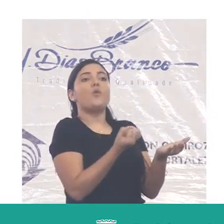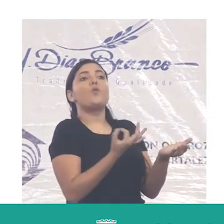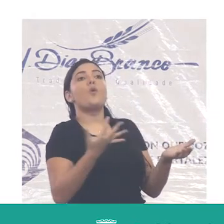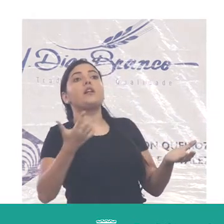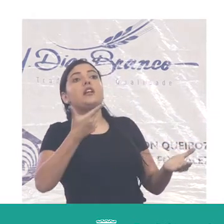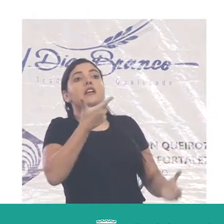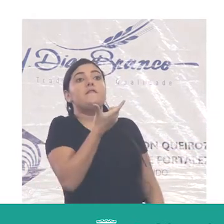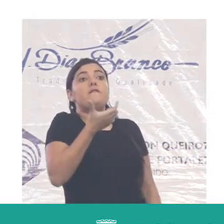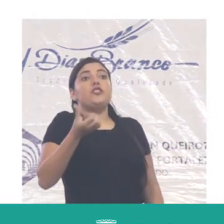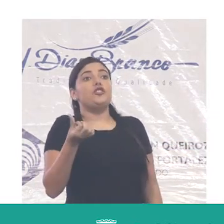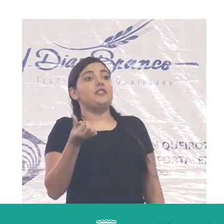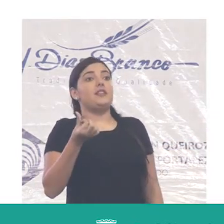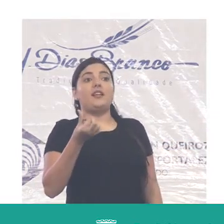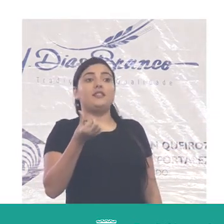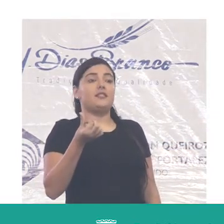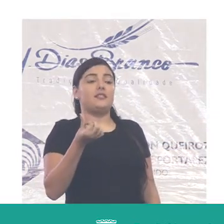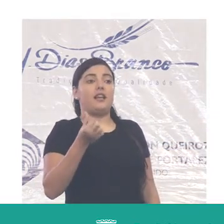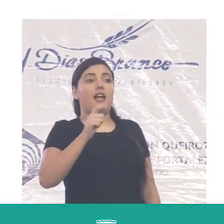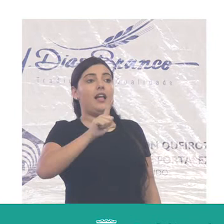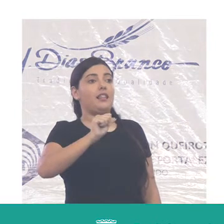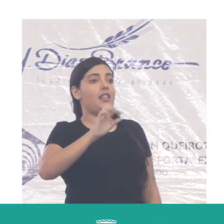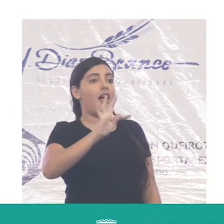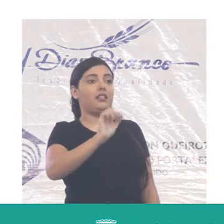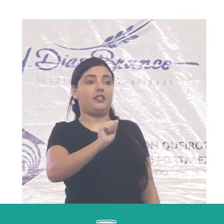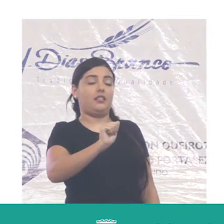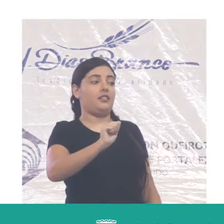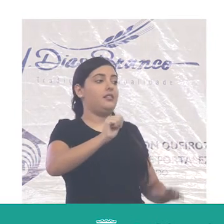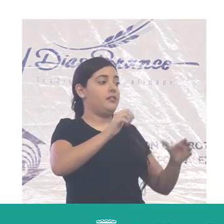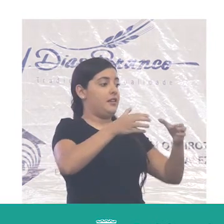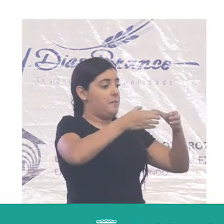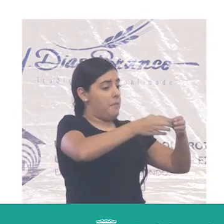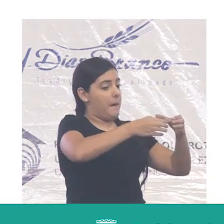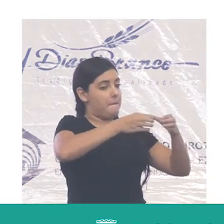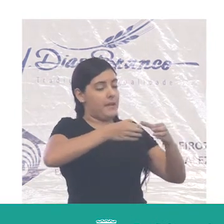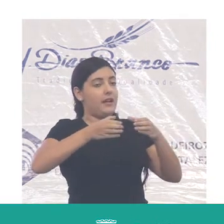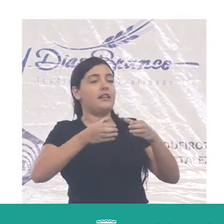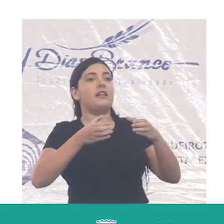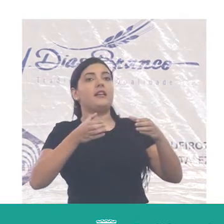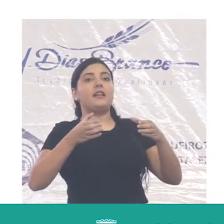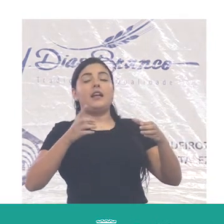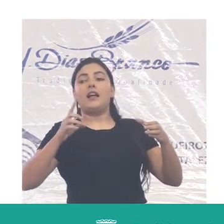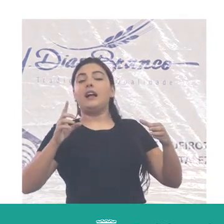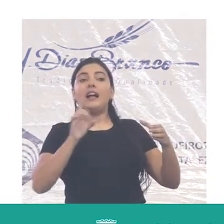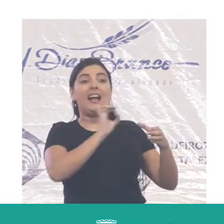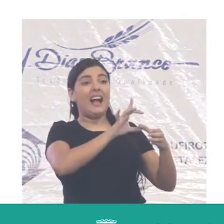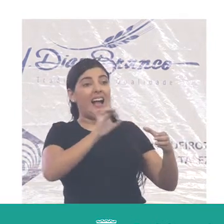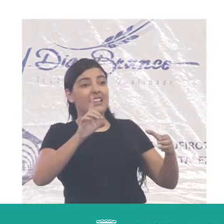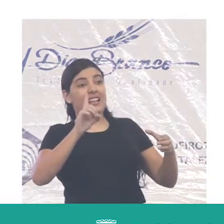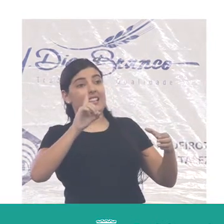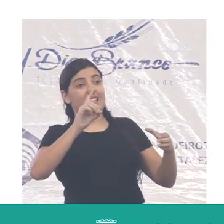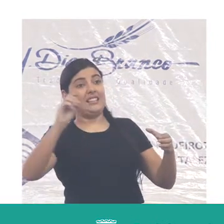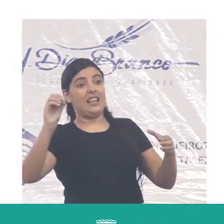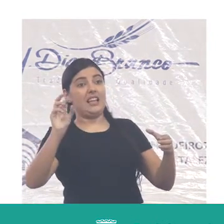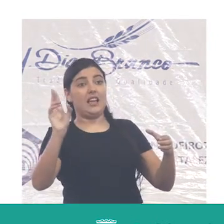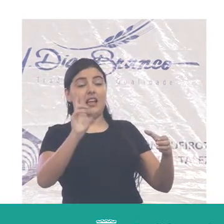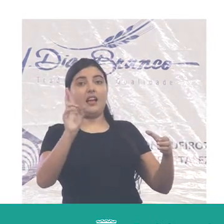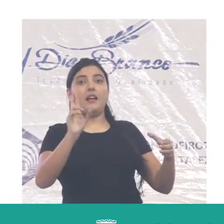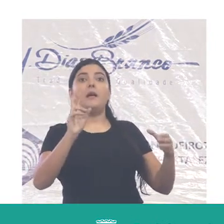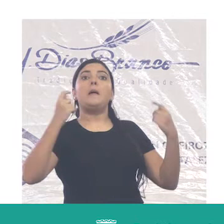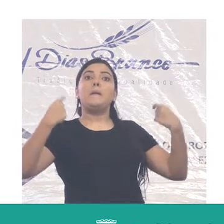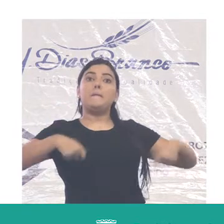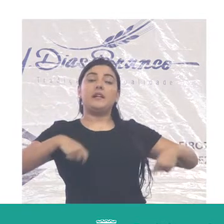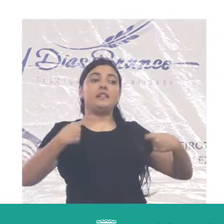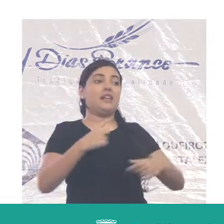comprar 26 latas. Cada lata custa R$100. Então eu vou ter que pagar